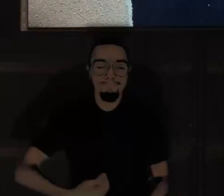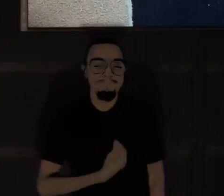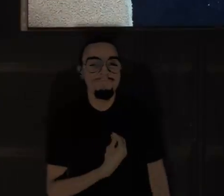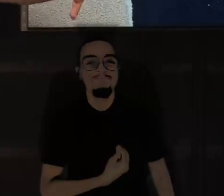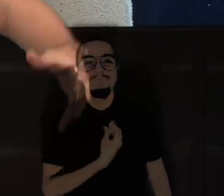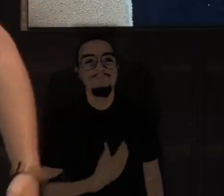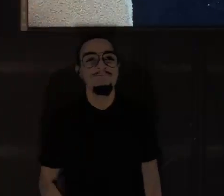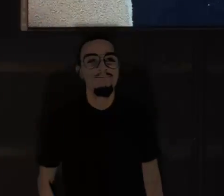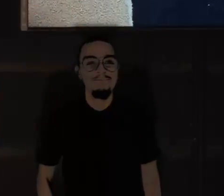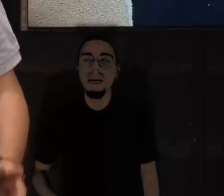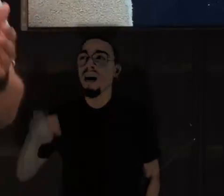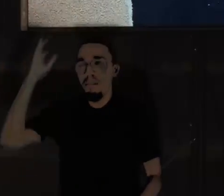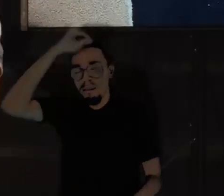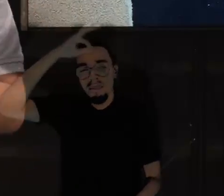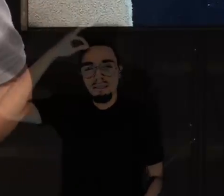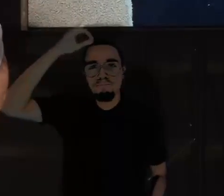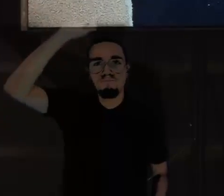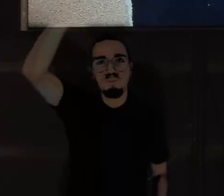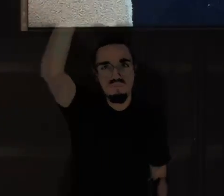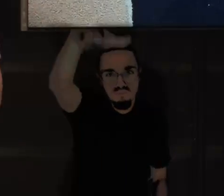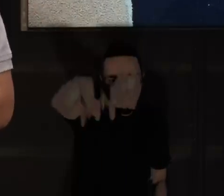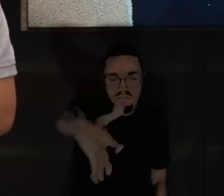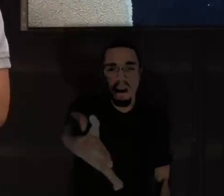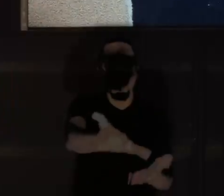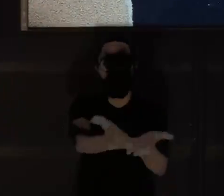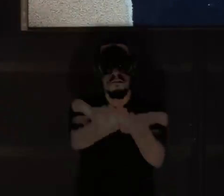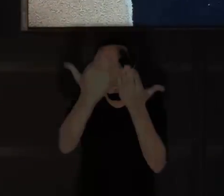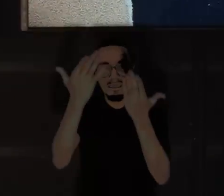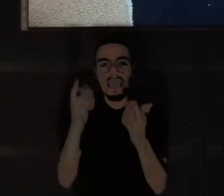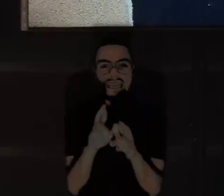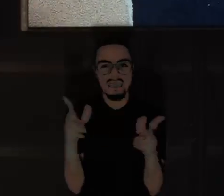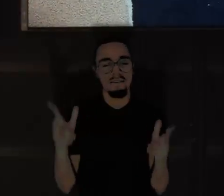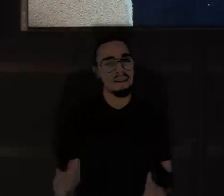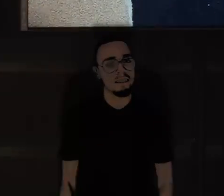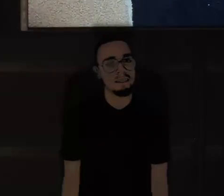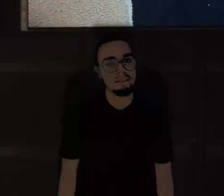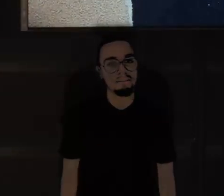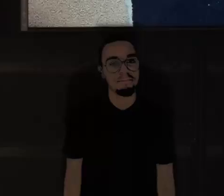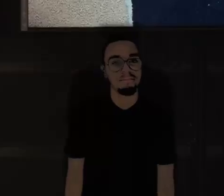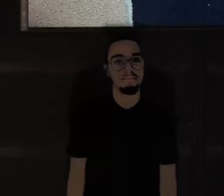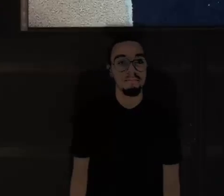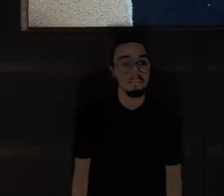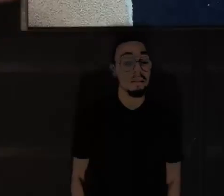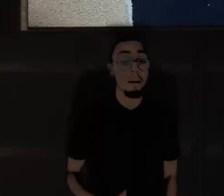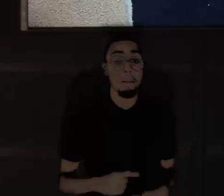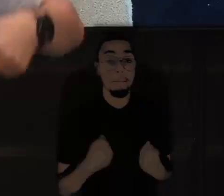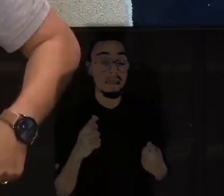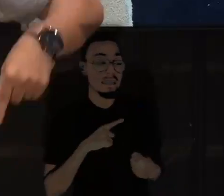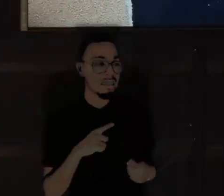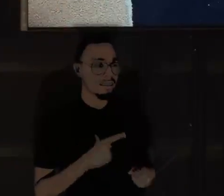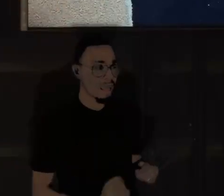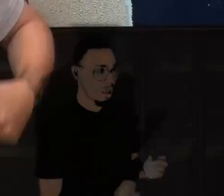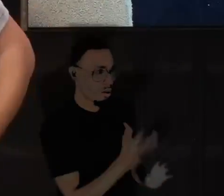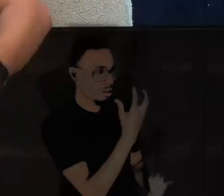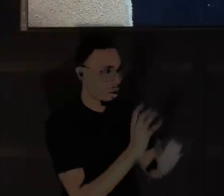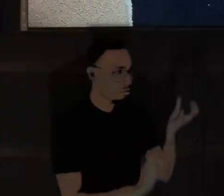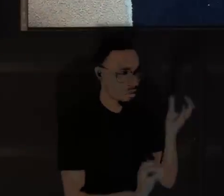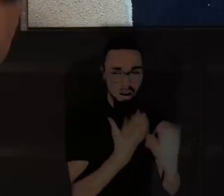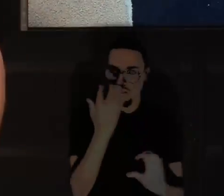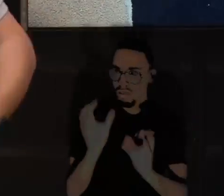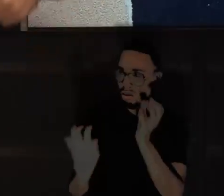foi chamado para ser cheio do Espírito Santo, você foi chamado para ser diferente. E existem muitas evidências tentando trazer uma síndrome de Gideão na sua